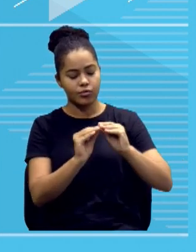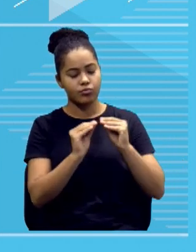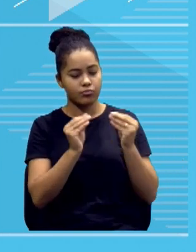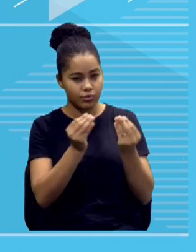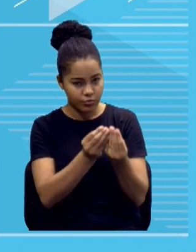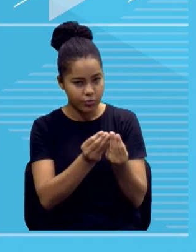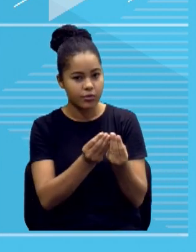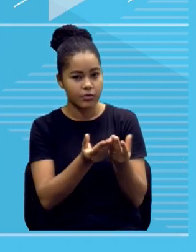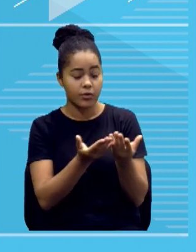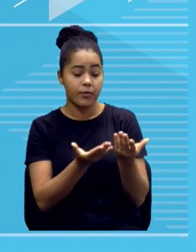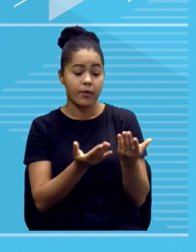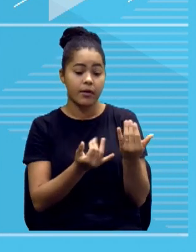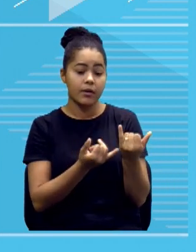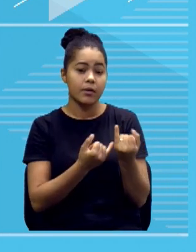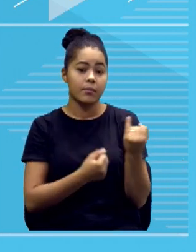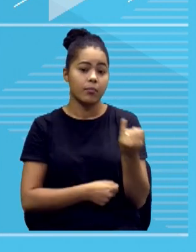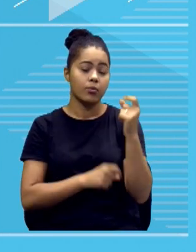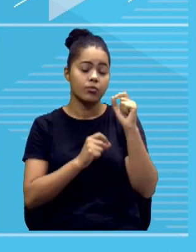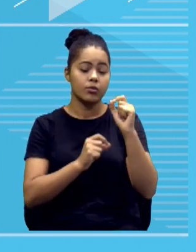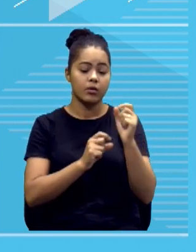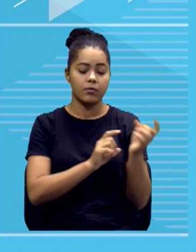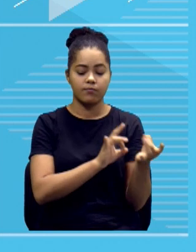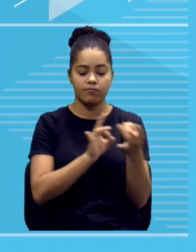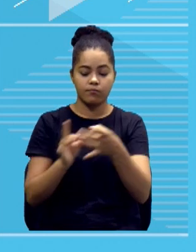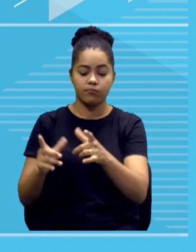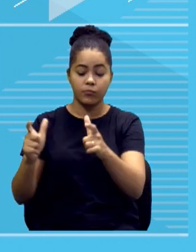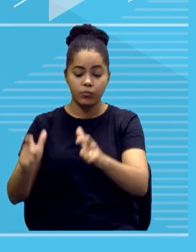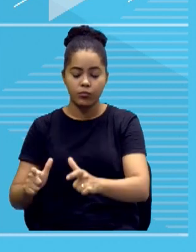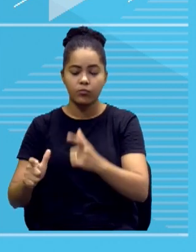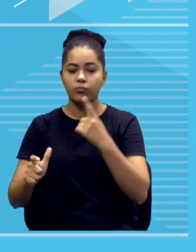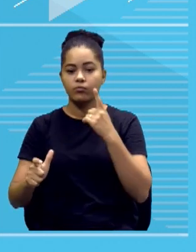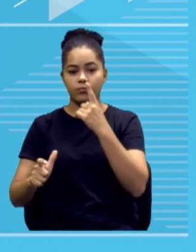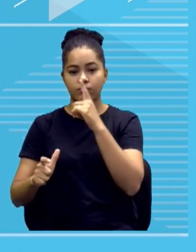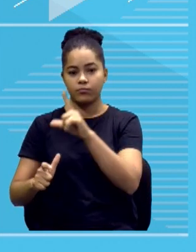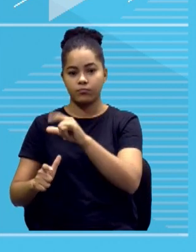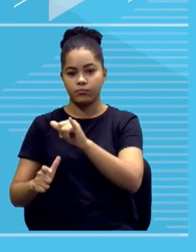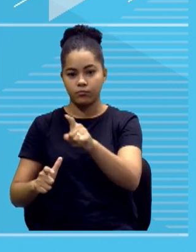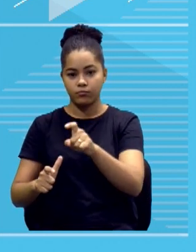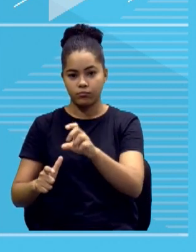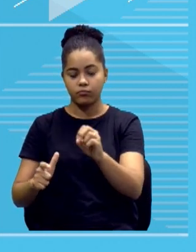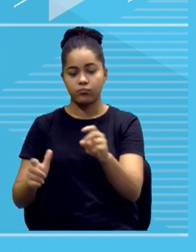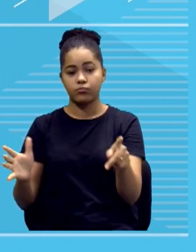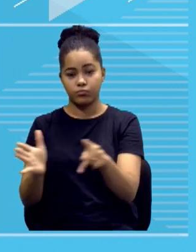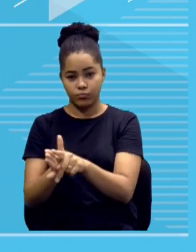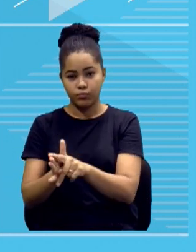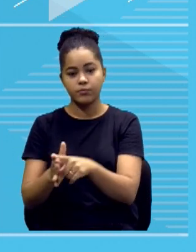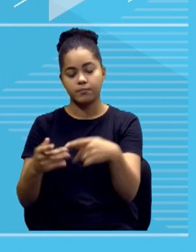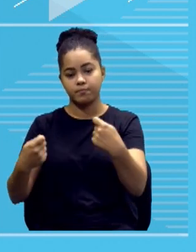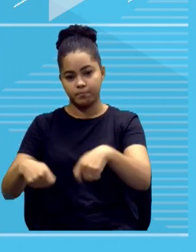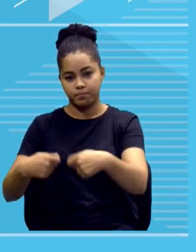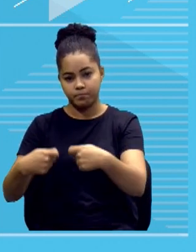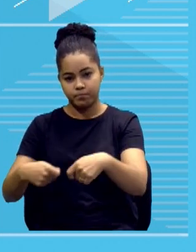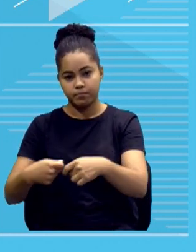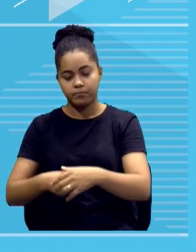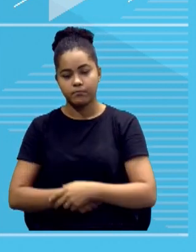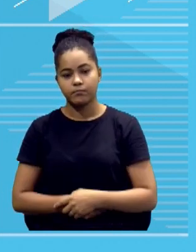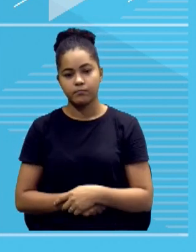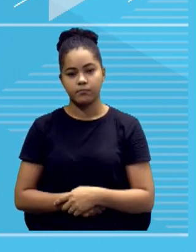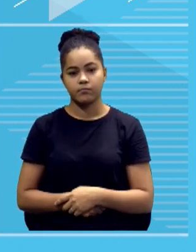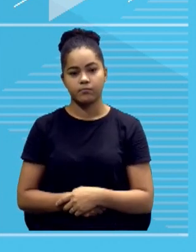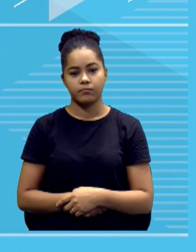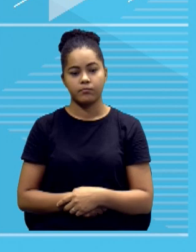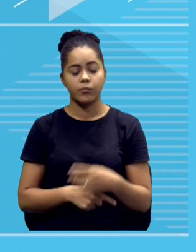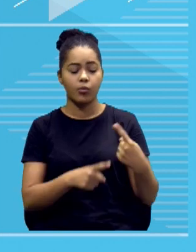lá dentro você tem aí uma solução, um líquidozinho que é venenoso, né, que é nocivo aí